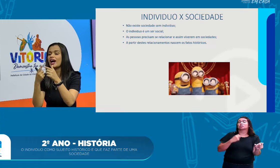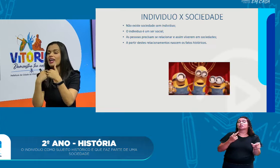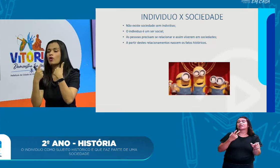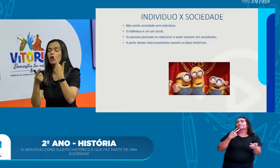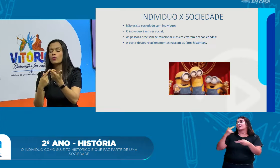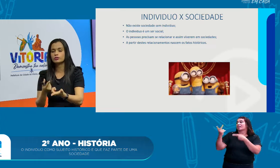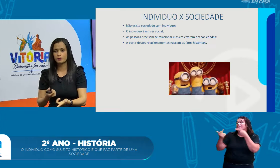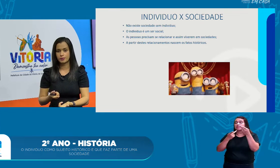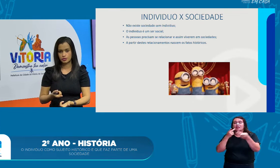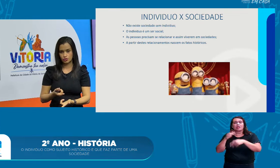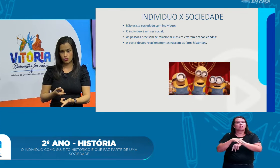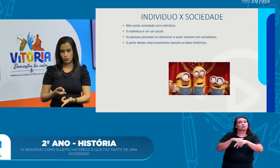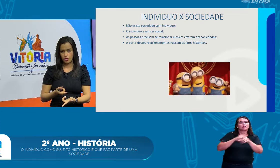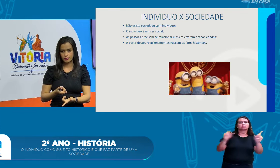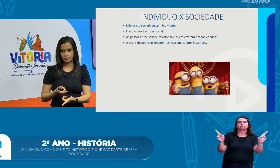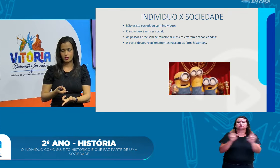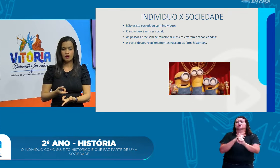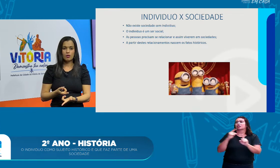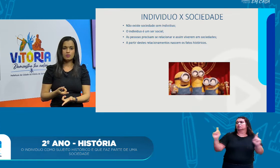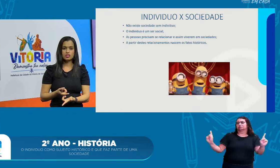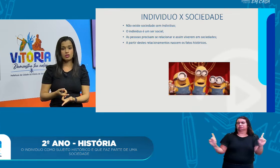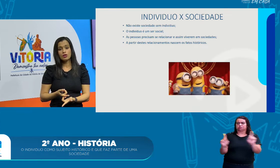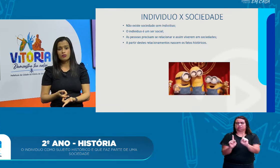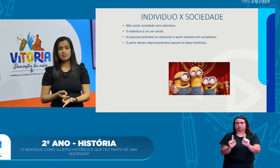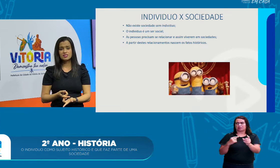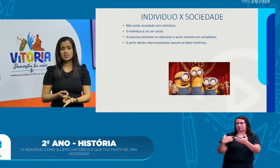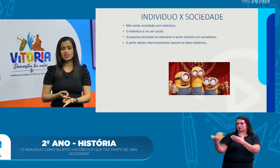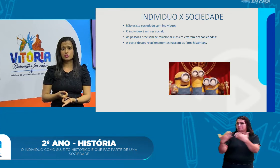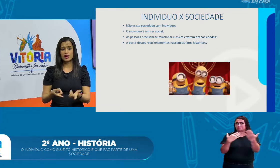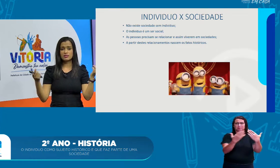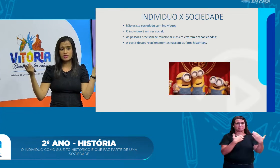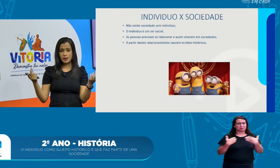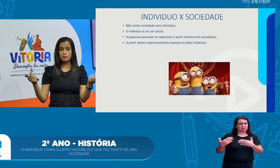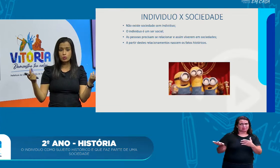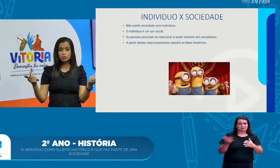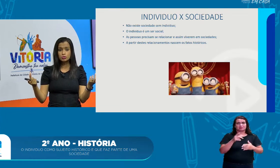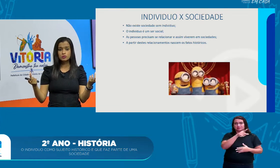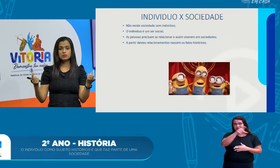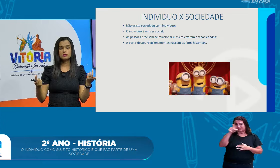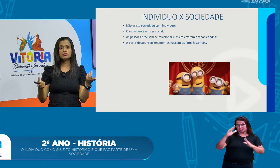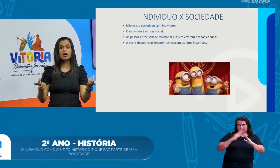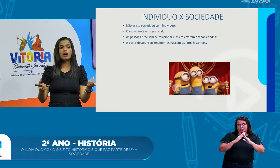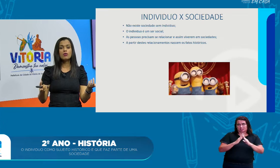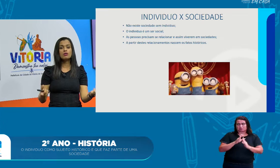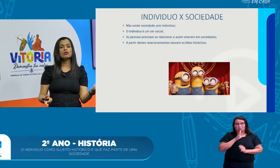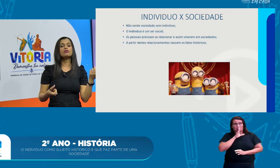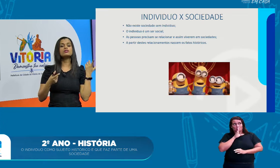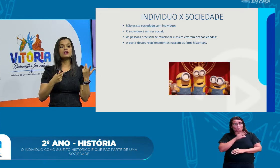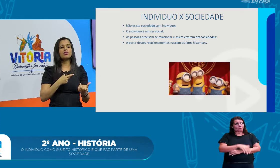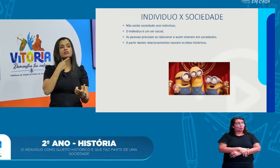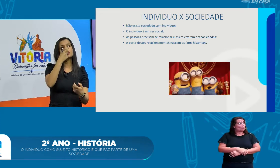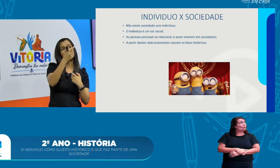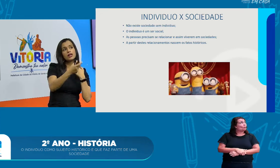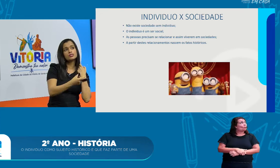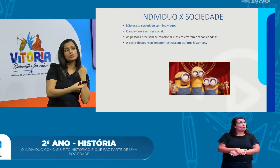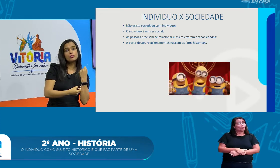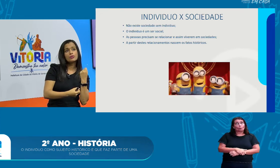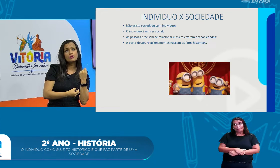ele fala com a outra pessoa. Ou seja, você dentro da sua casa, você é mudo? Não, você